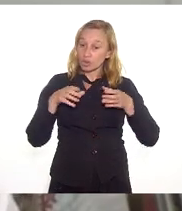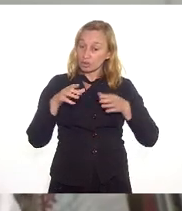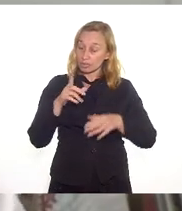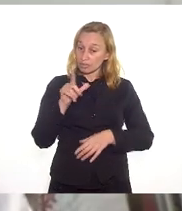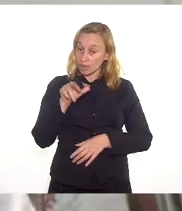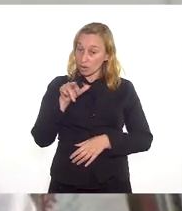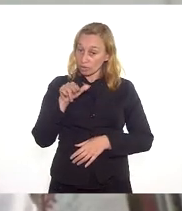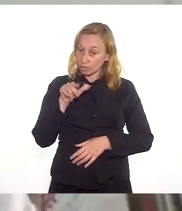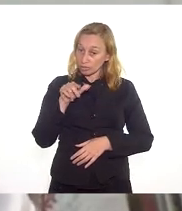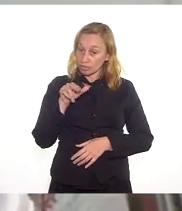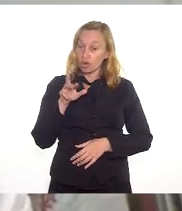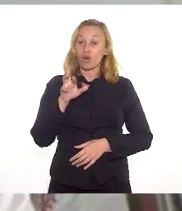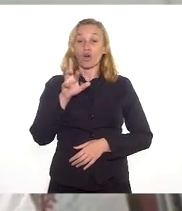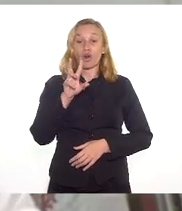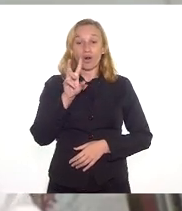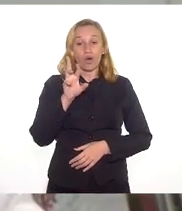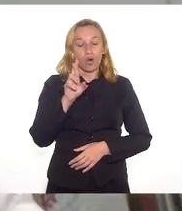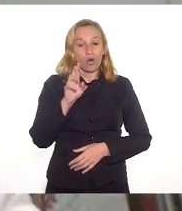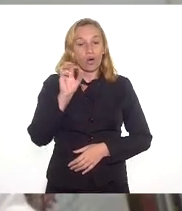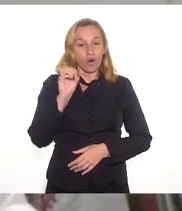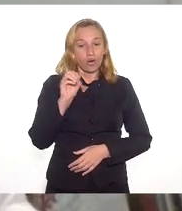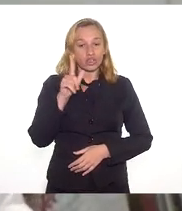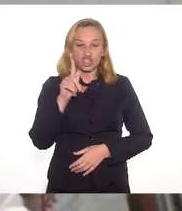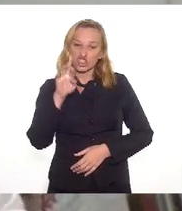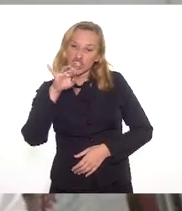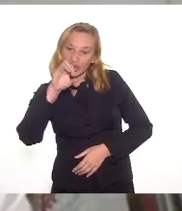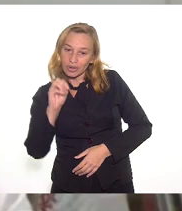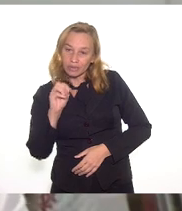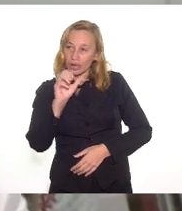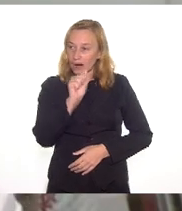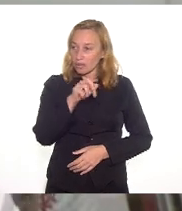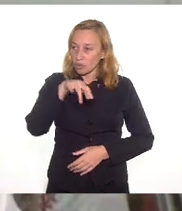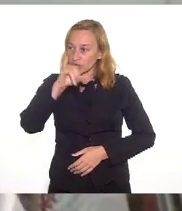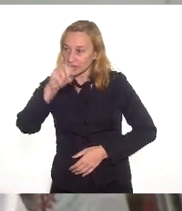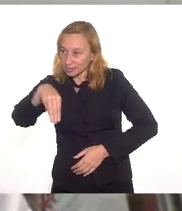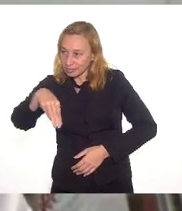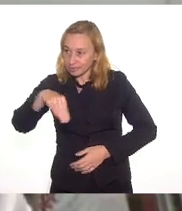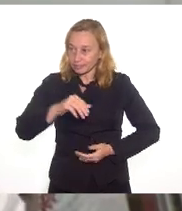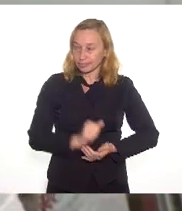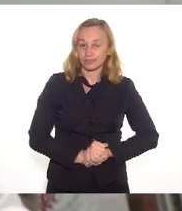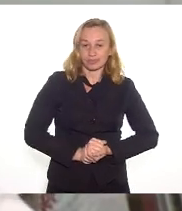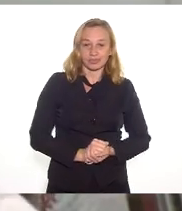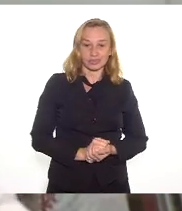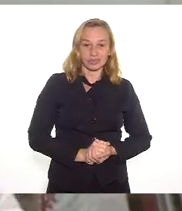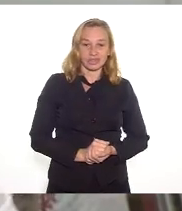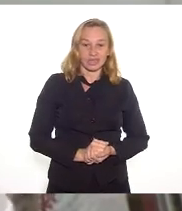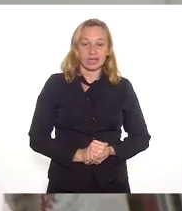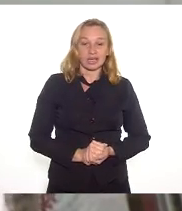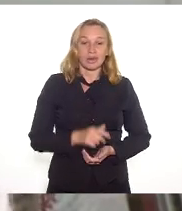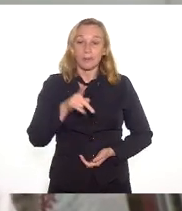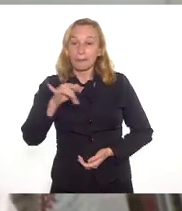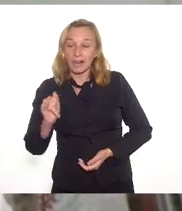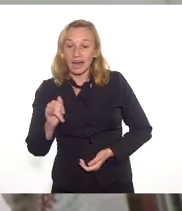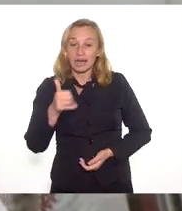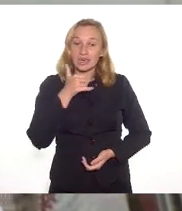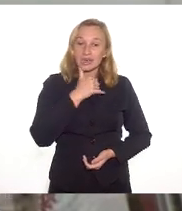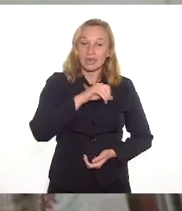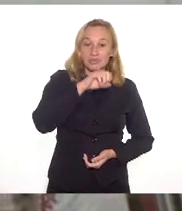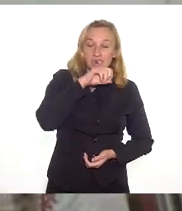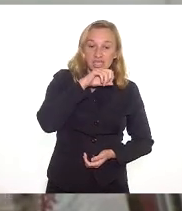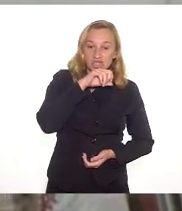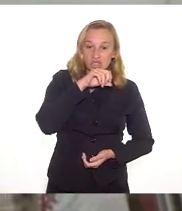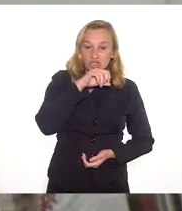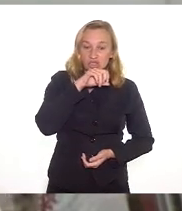Dr. Rogério Amorim, na Câmara Municipal do Rio de Janeiro, com pais e mães de alunos do